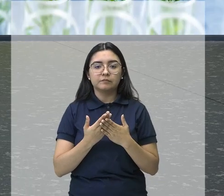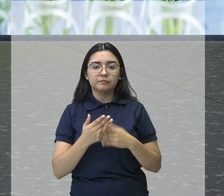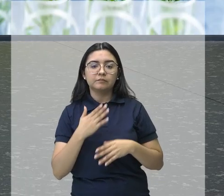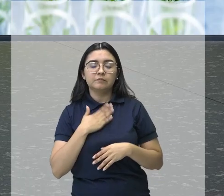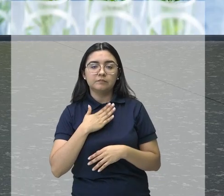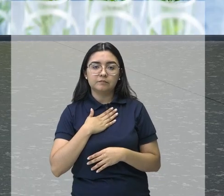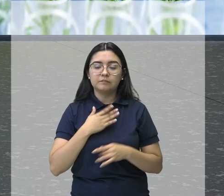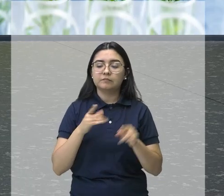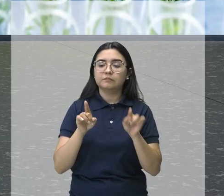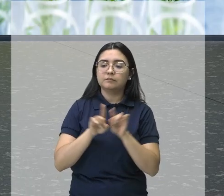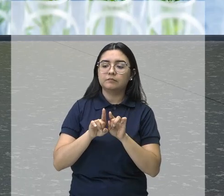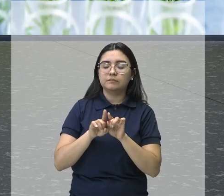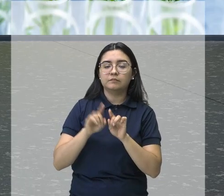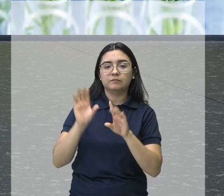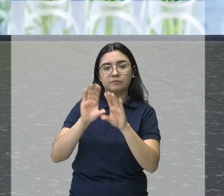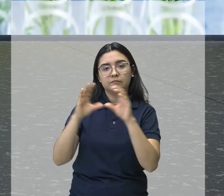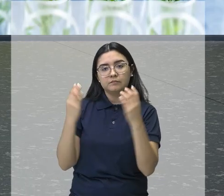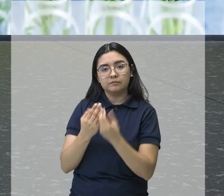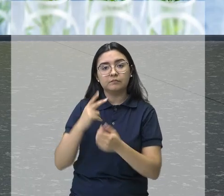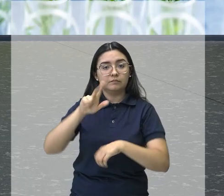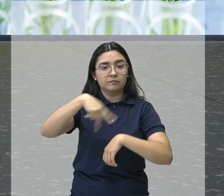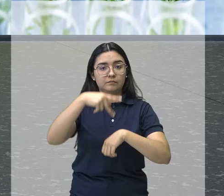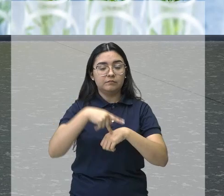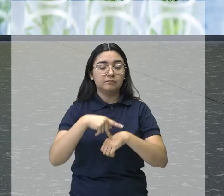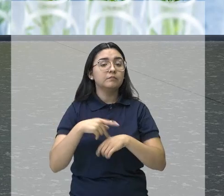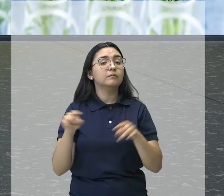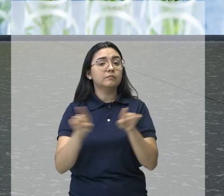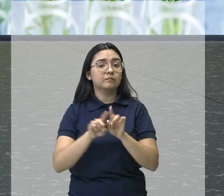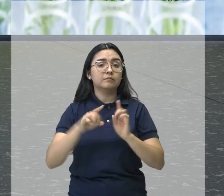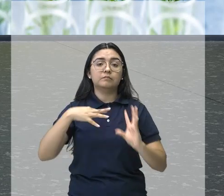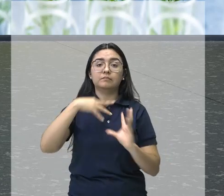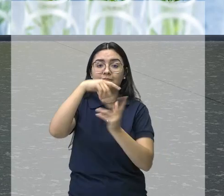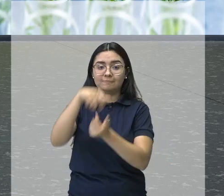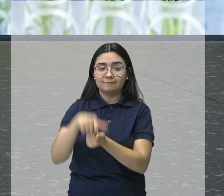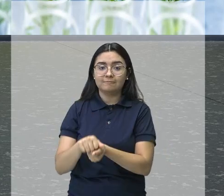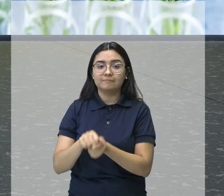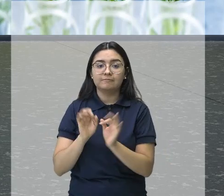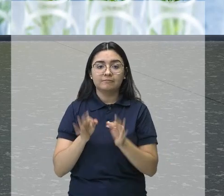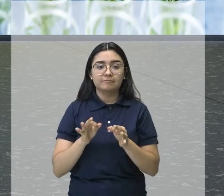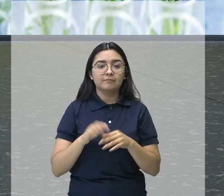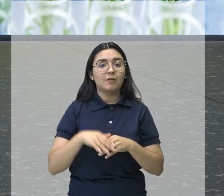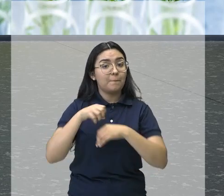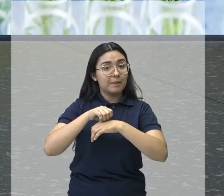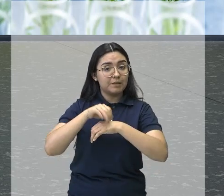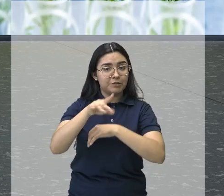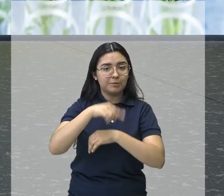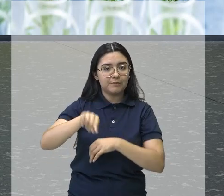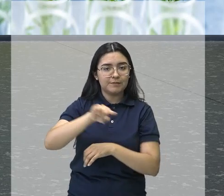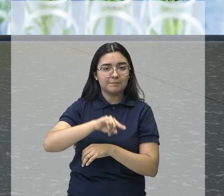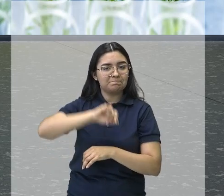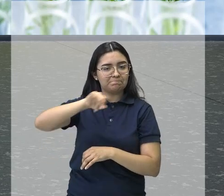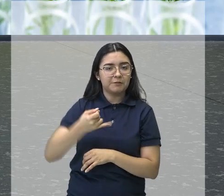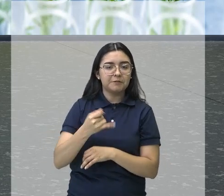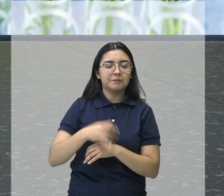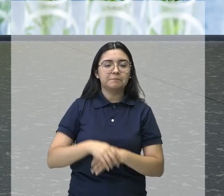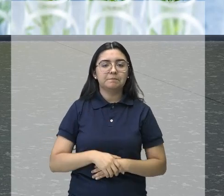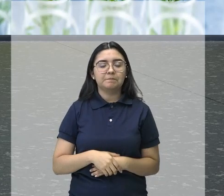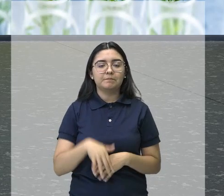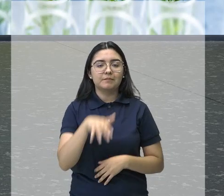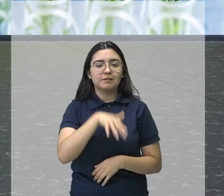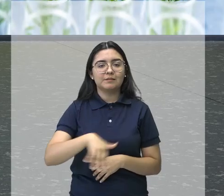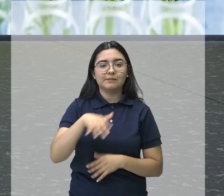minha comunidade, para o meu país e, quem sabe, para o mundo, né? É uma dica aí para vocês dentro